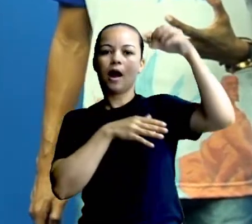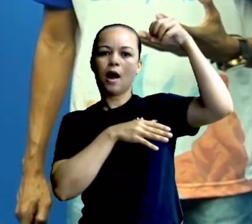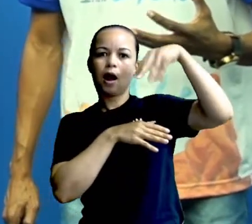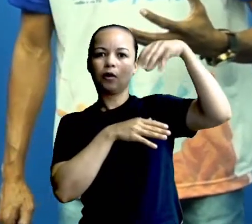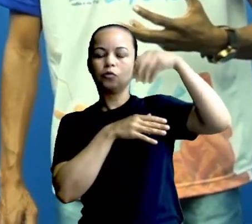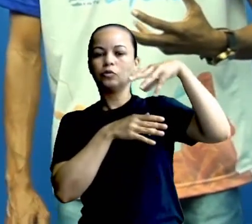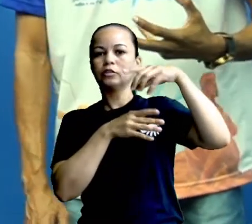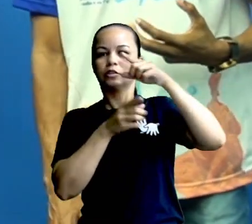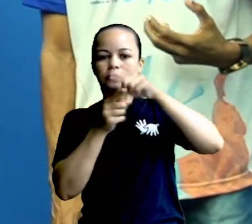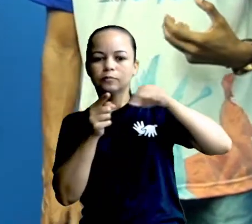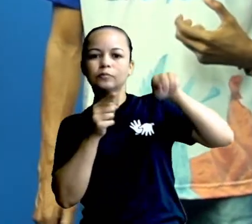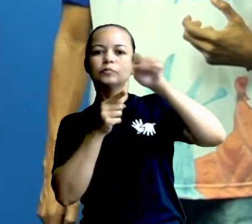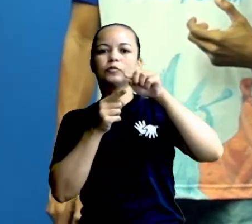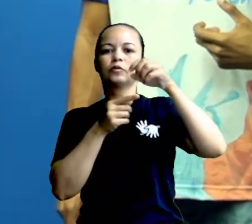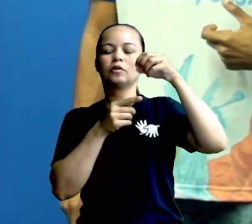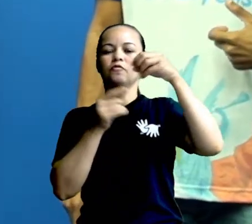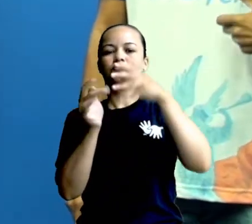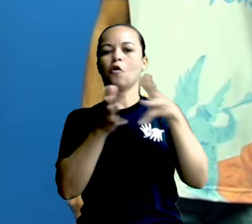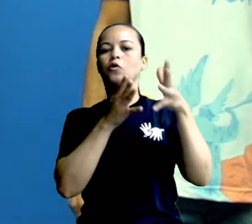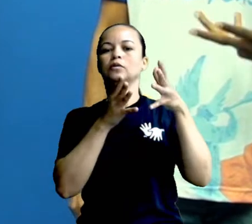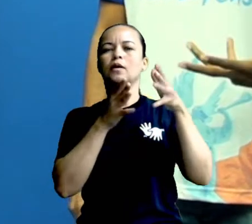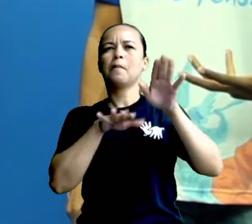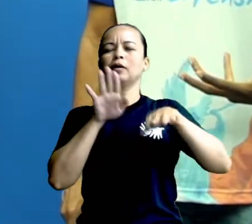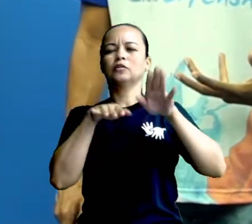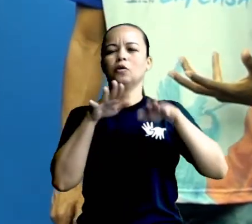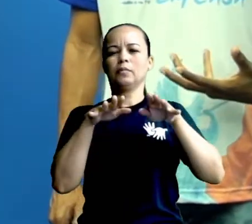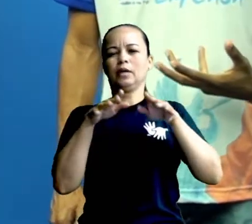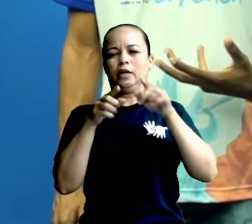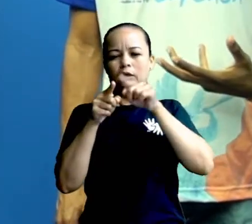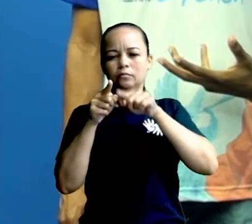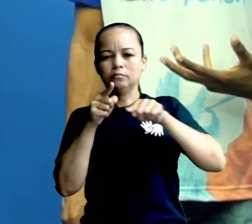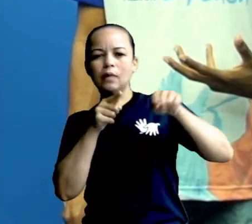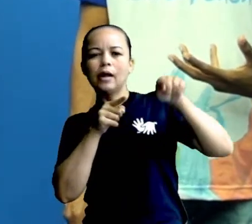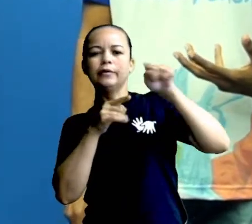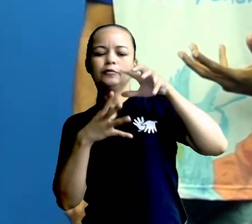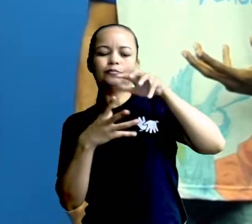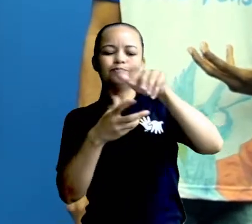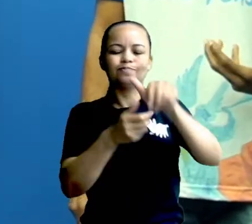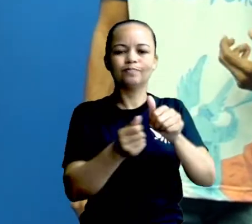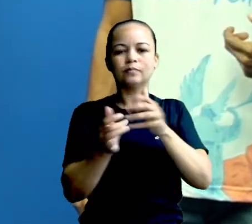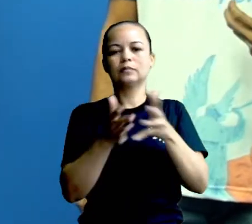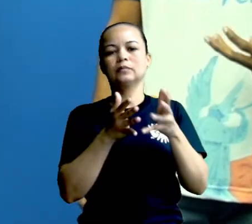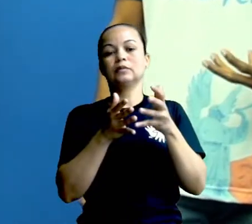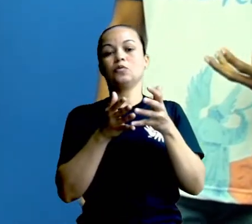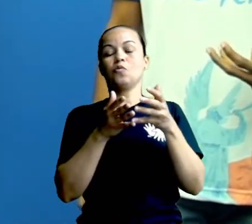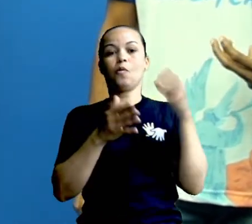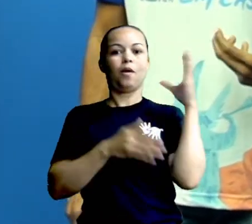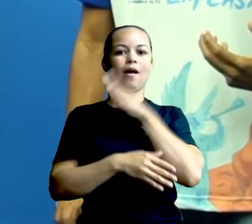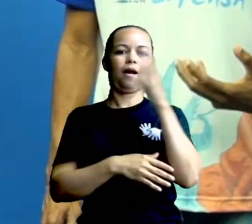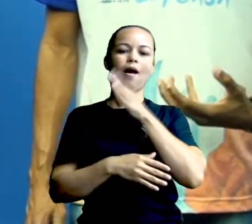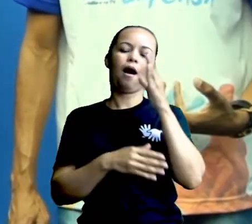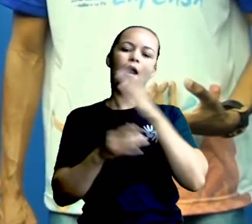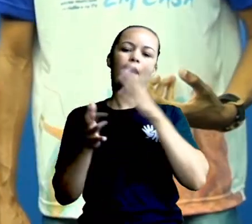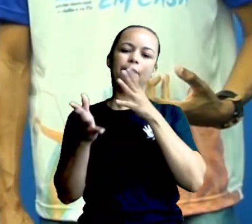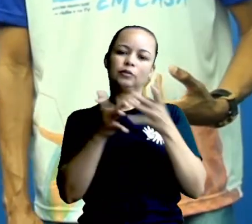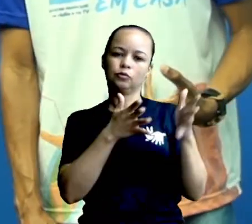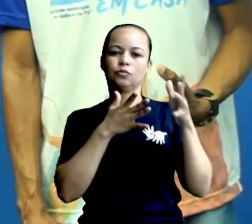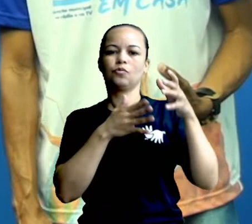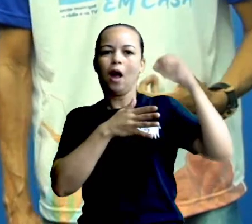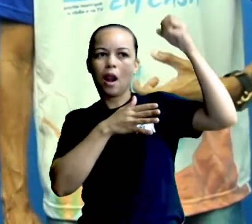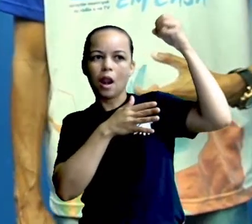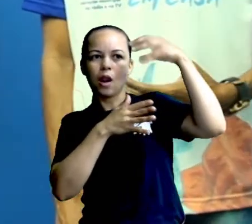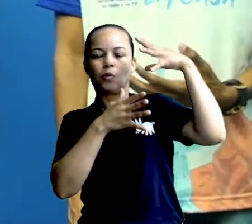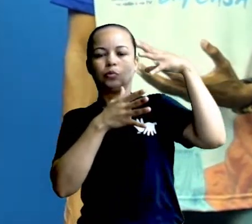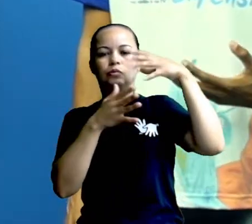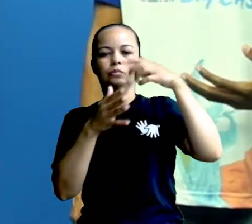A luz já deu 7 voltas em média em torno da Terra. Você vê o quão é rápido a